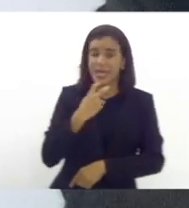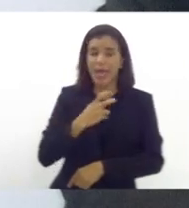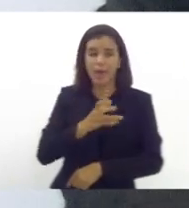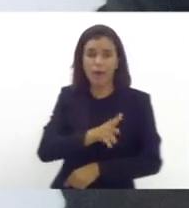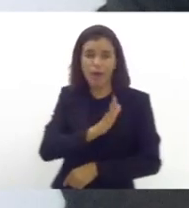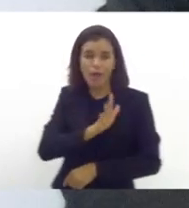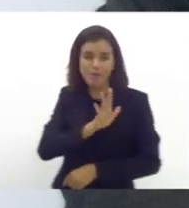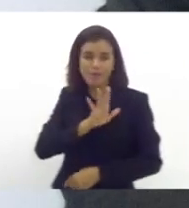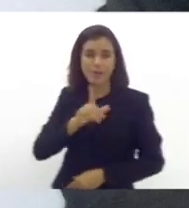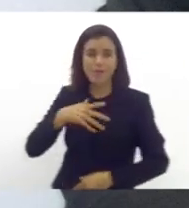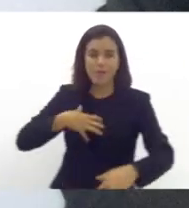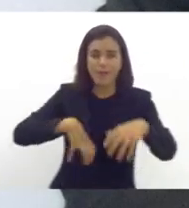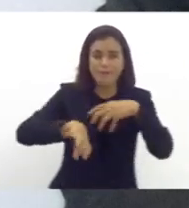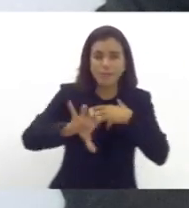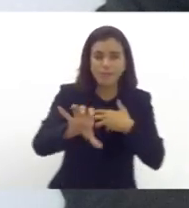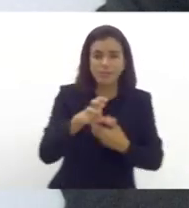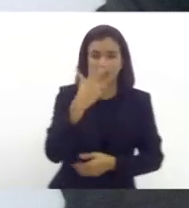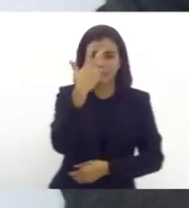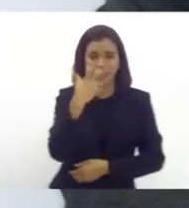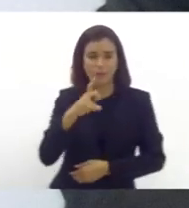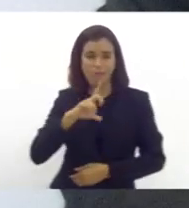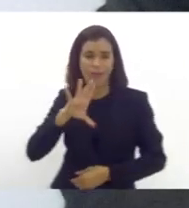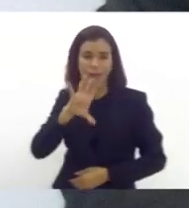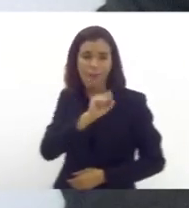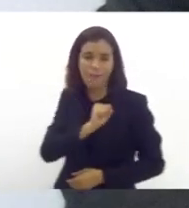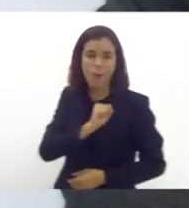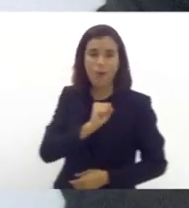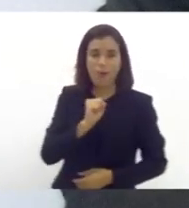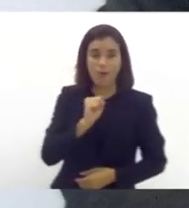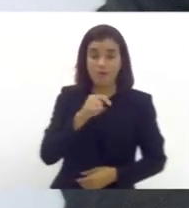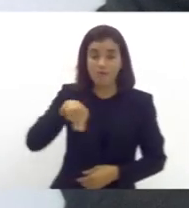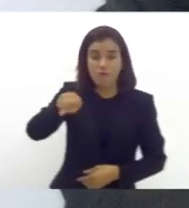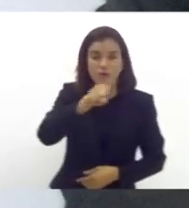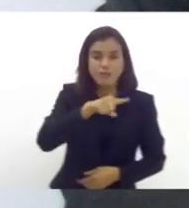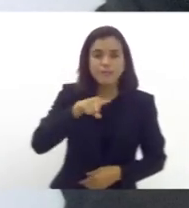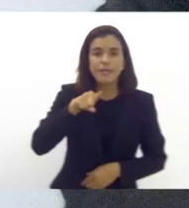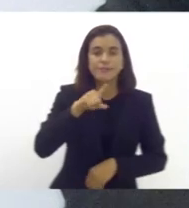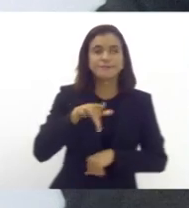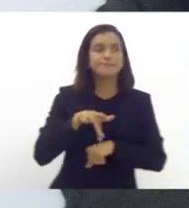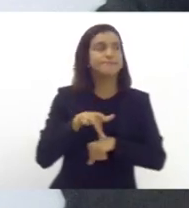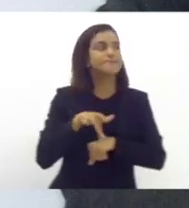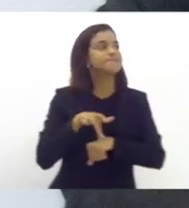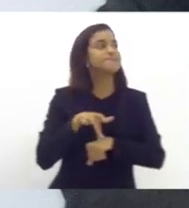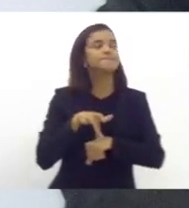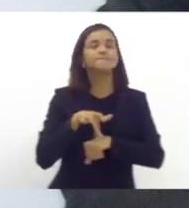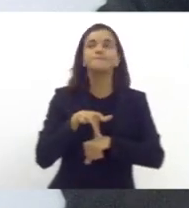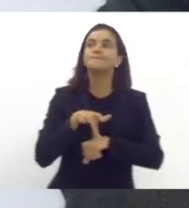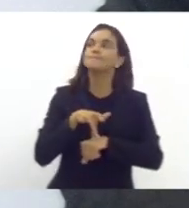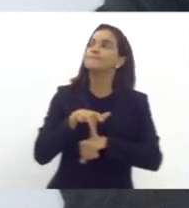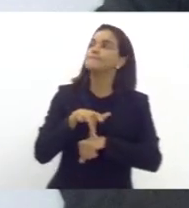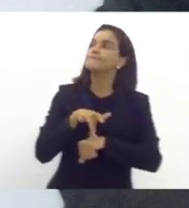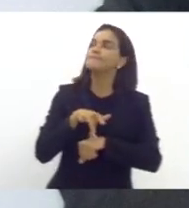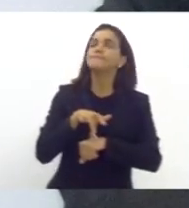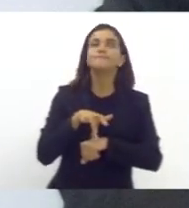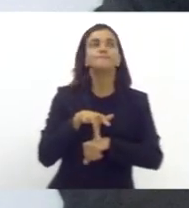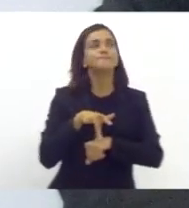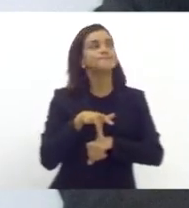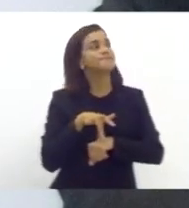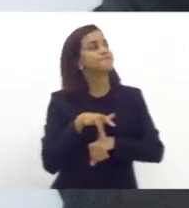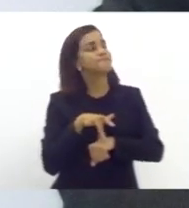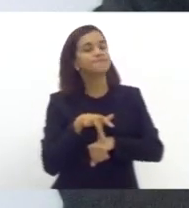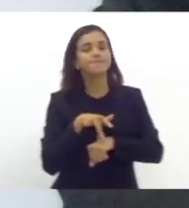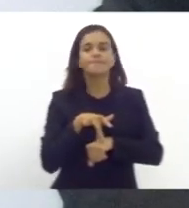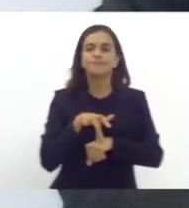cego tem empatia cego tem amor vocês se fazem dianta se fazem de não vou falar uns